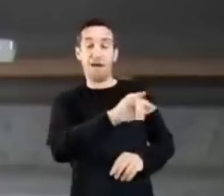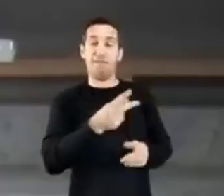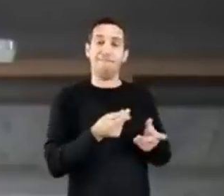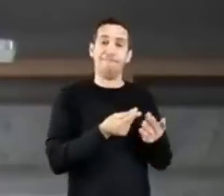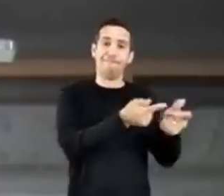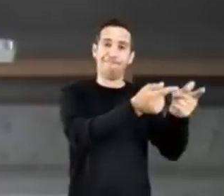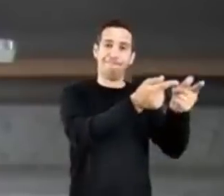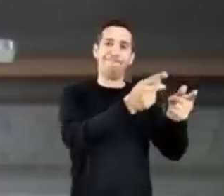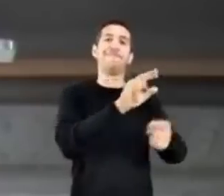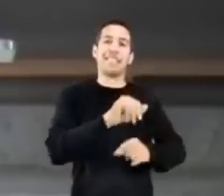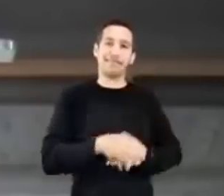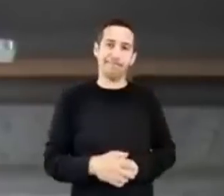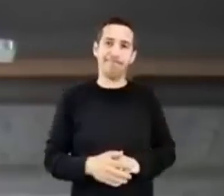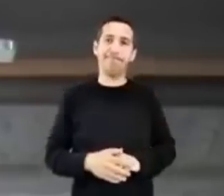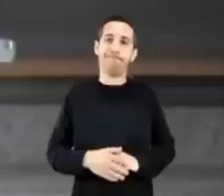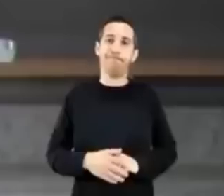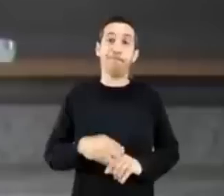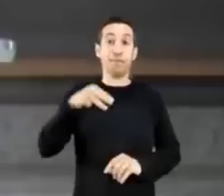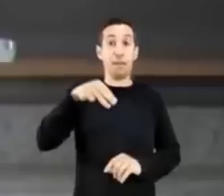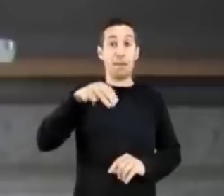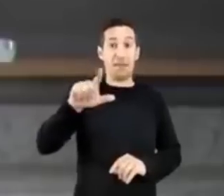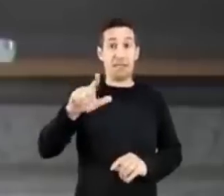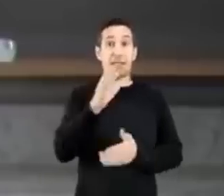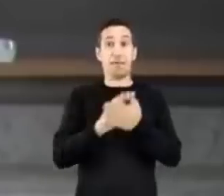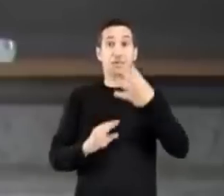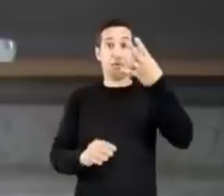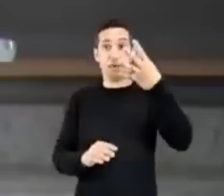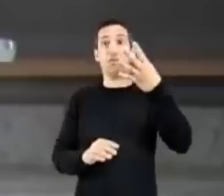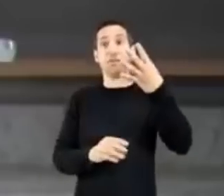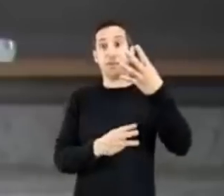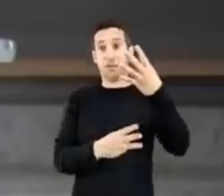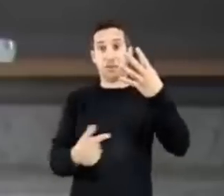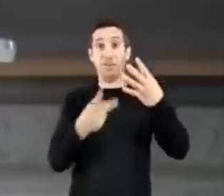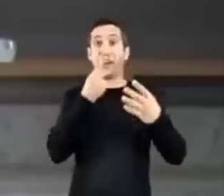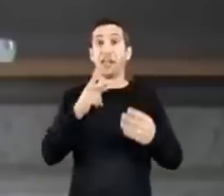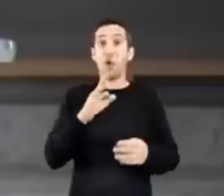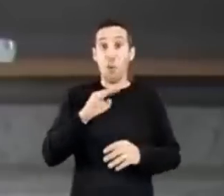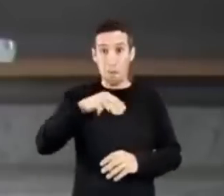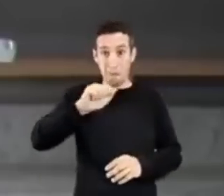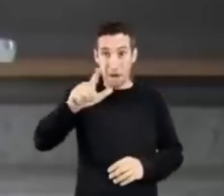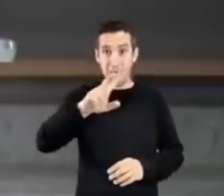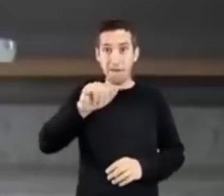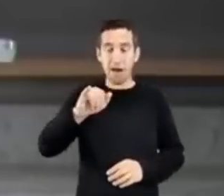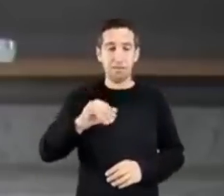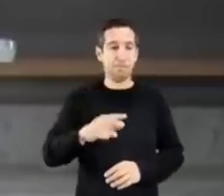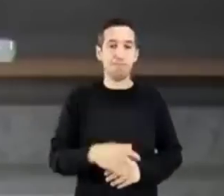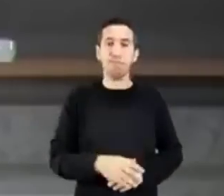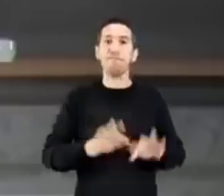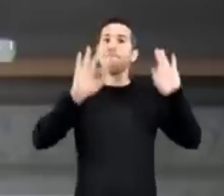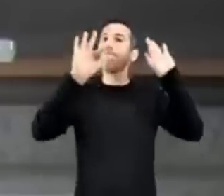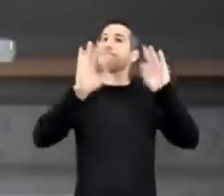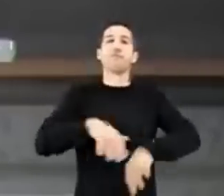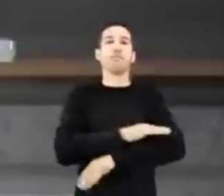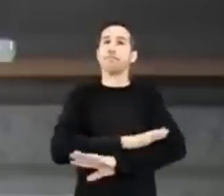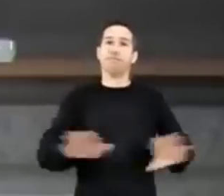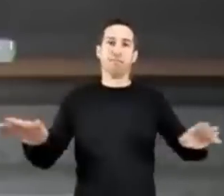conforme diz Malaquias 4 verso um o mal vai ser arrancado pela raiz o e em seguida Jesus vai